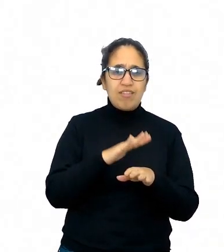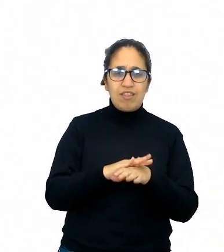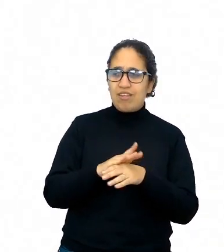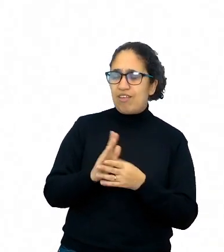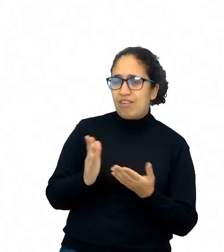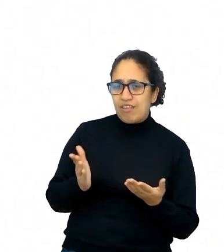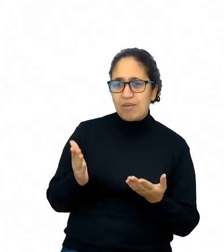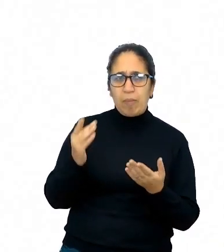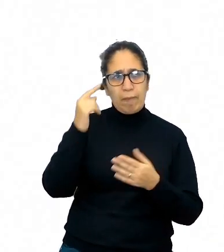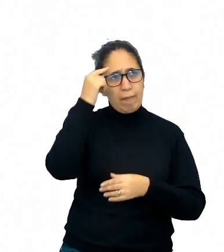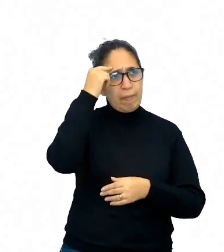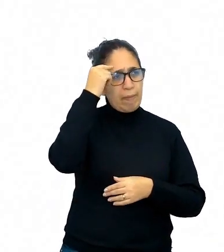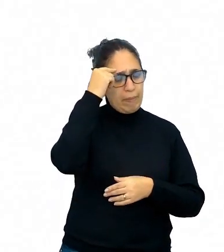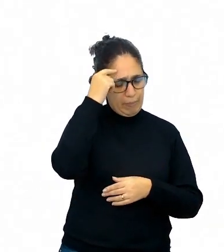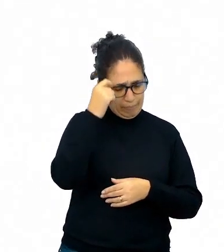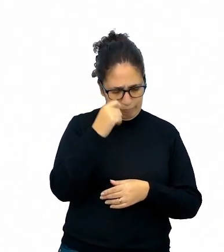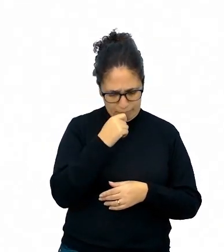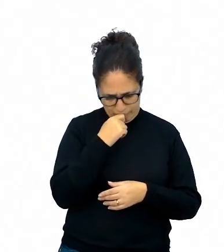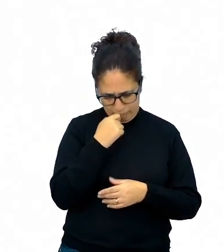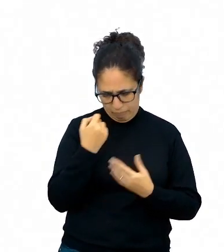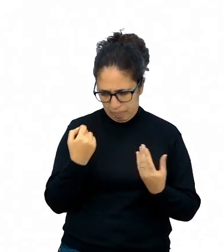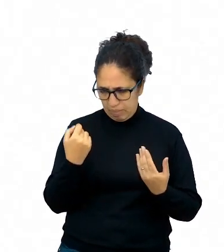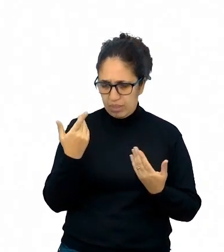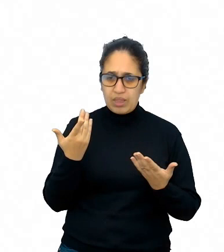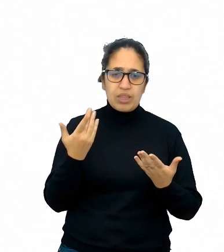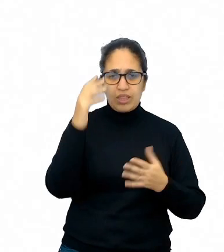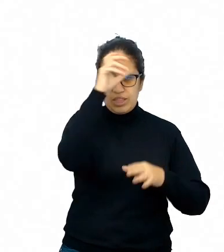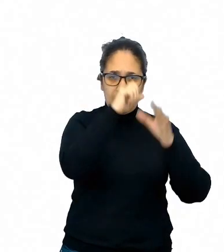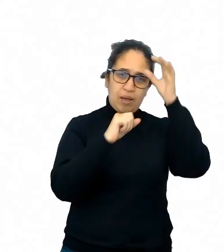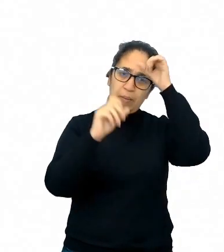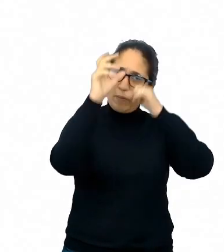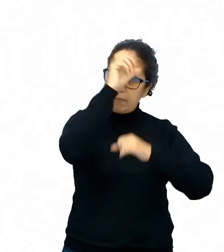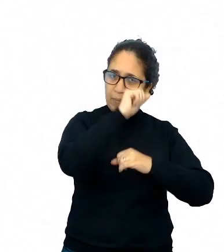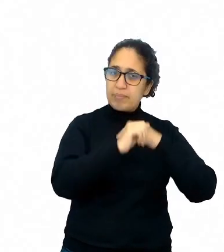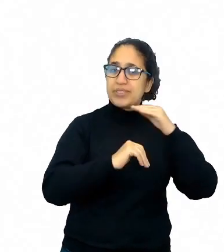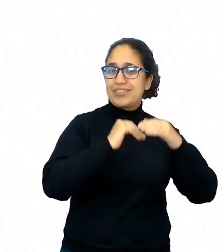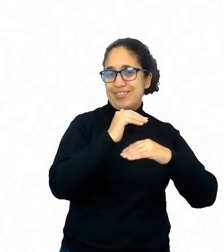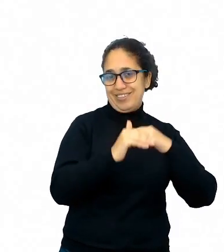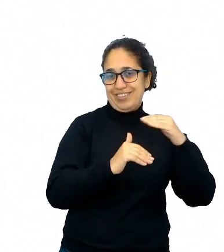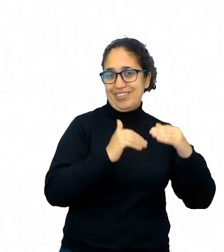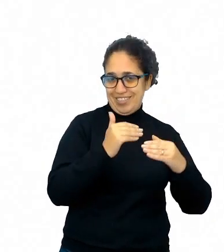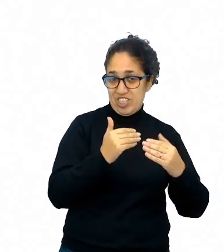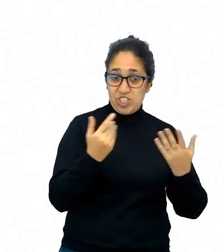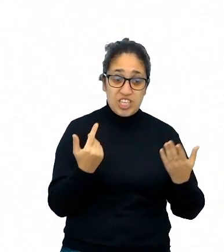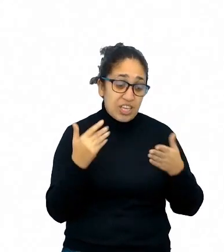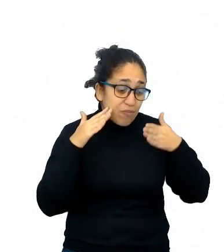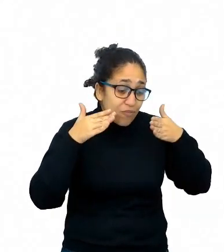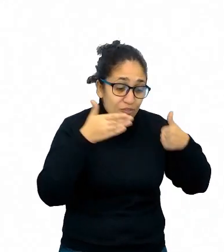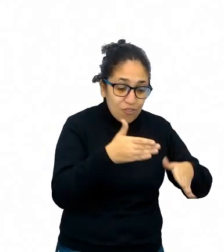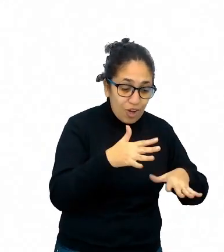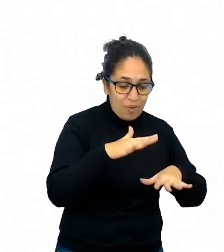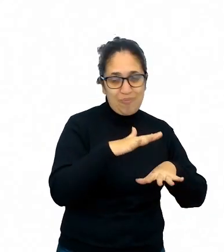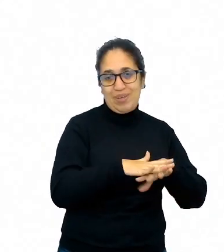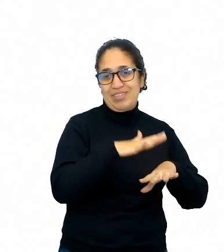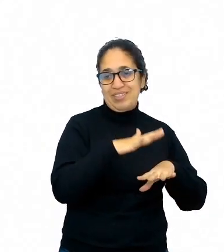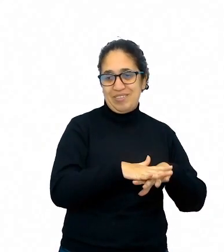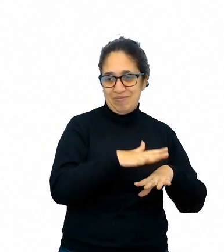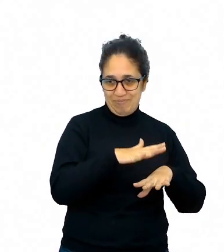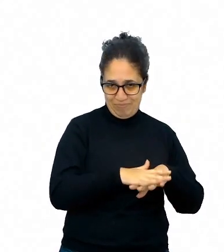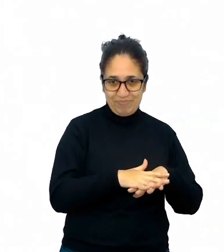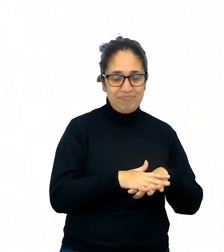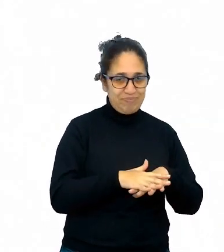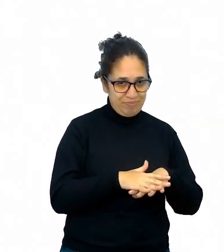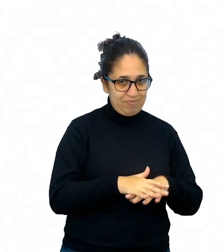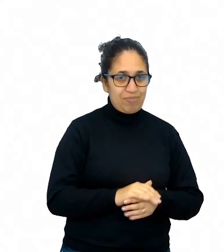daqui, pensando na aprendizagem, né, e na aprendizagem da matemática especificamente.